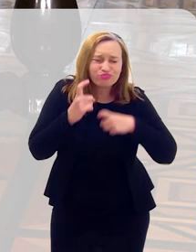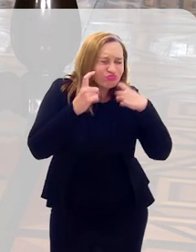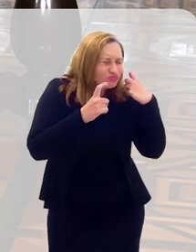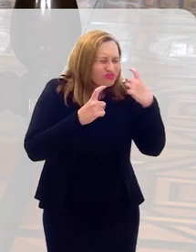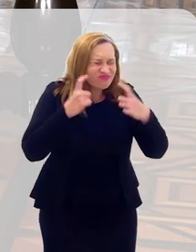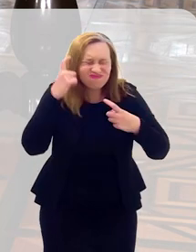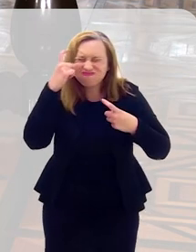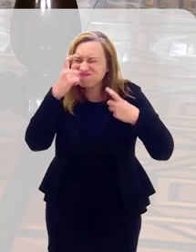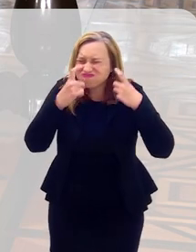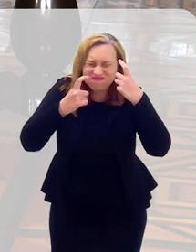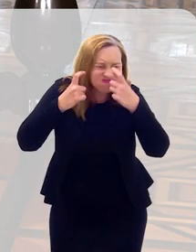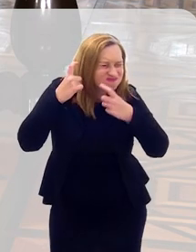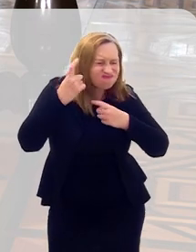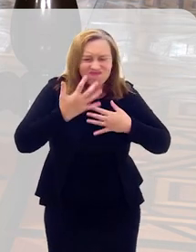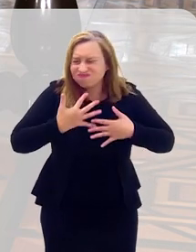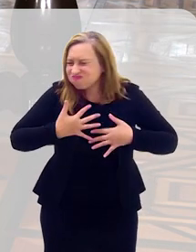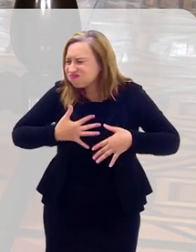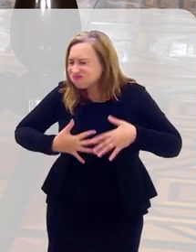frustração,